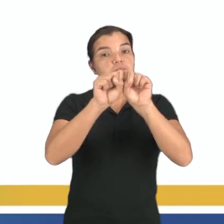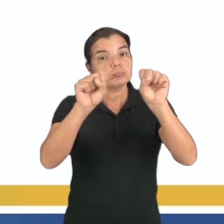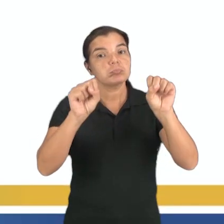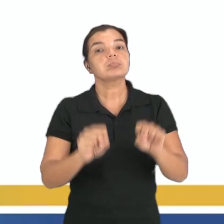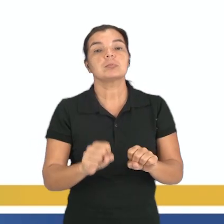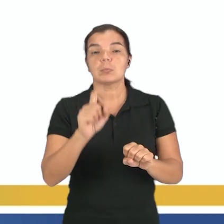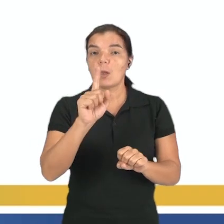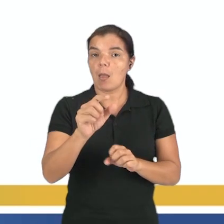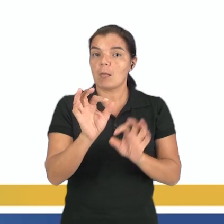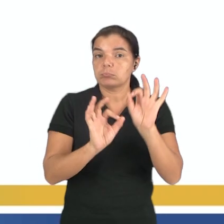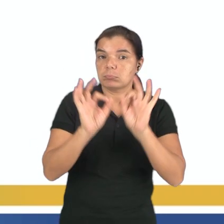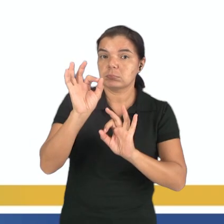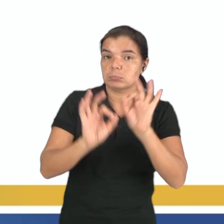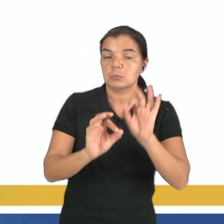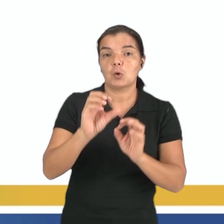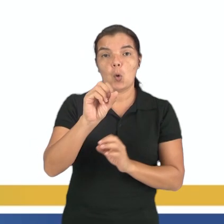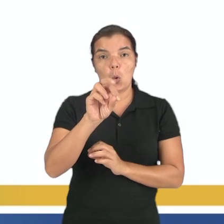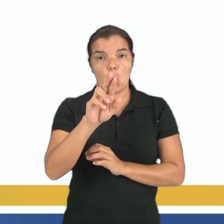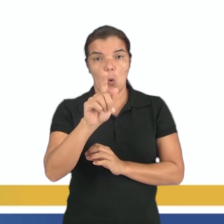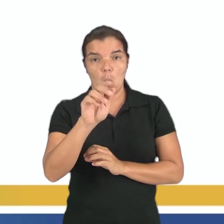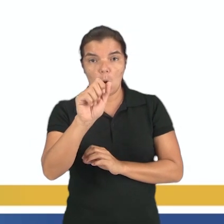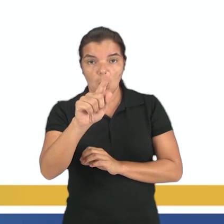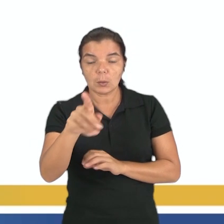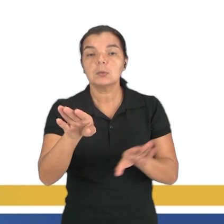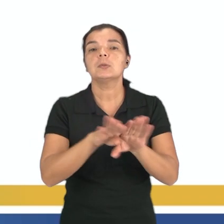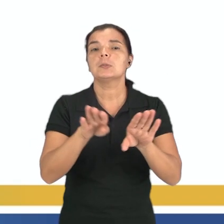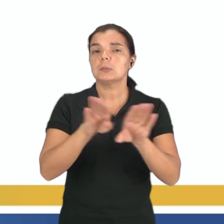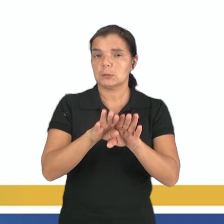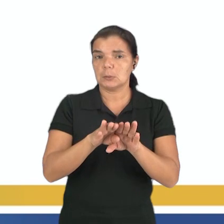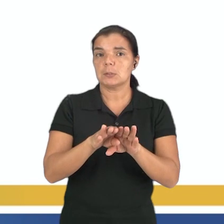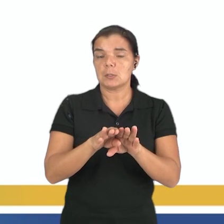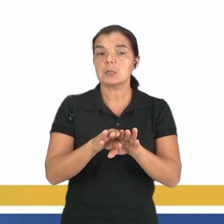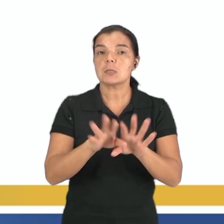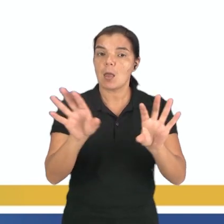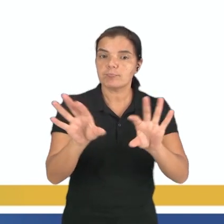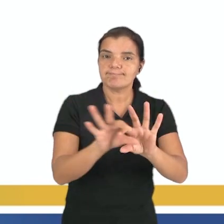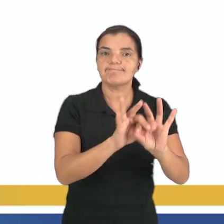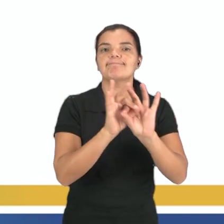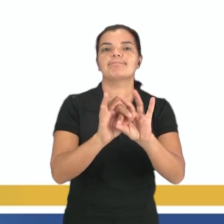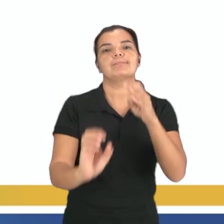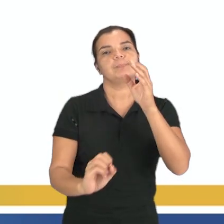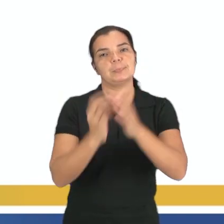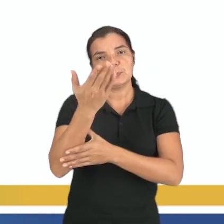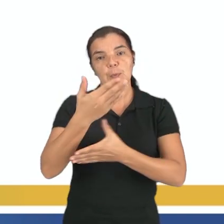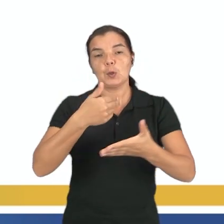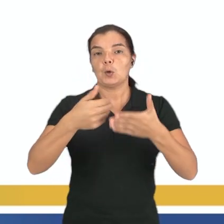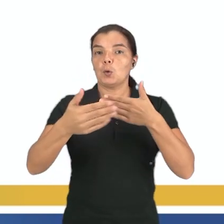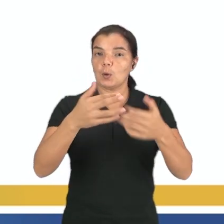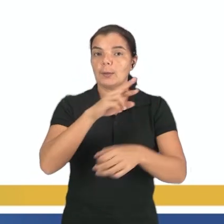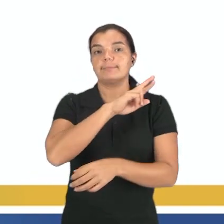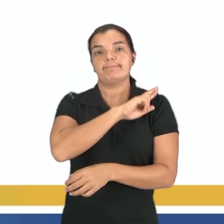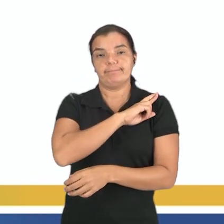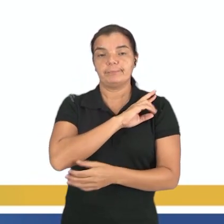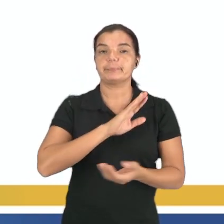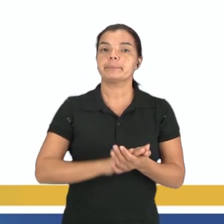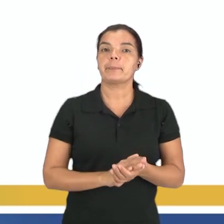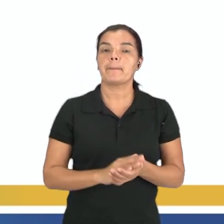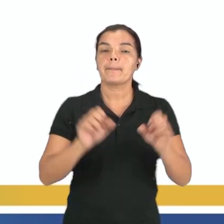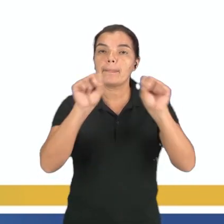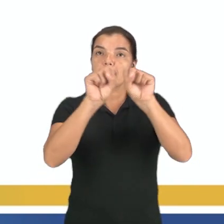sistemas, eles são formados por órgãos que funcionam de forma integrada para realizar determinada função. O